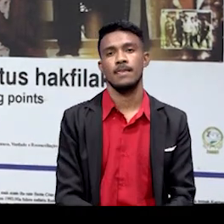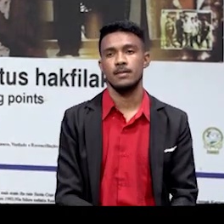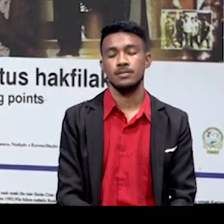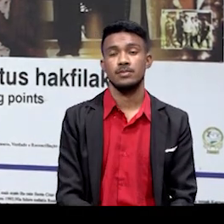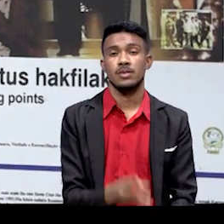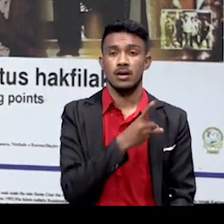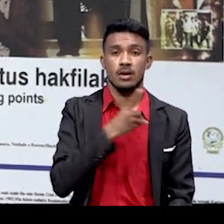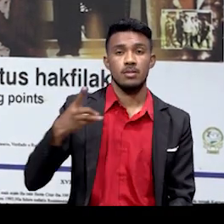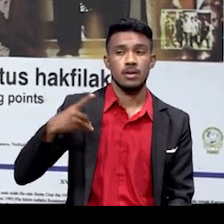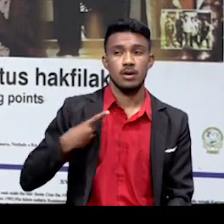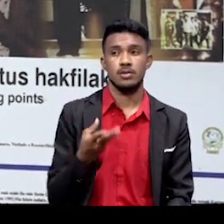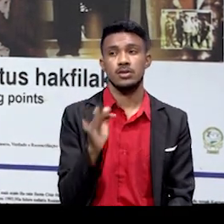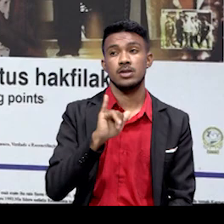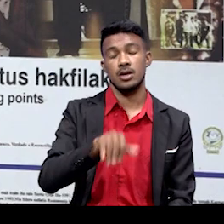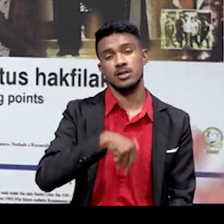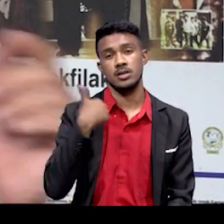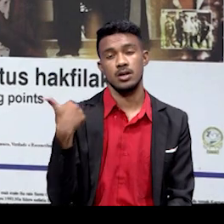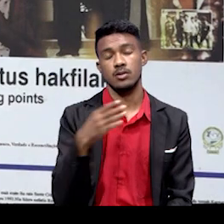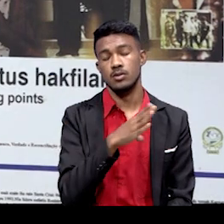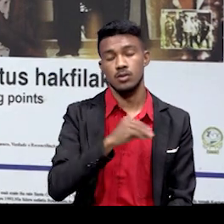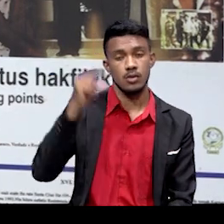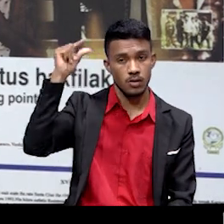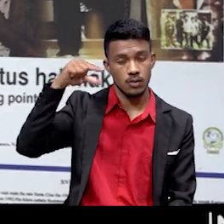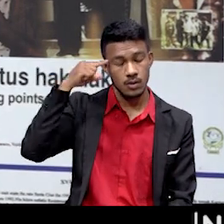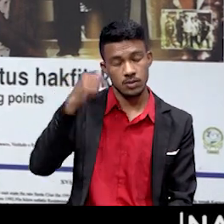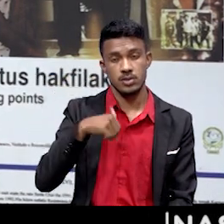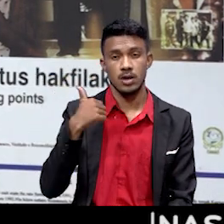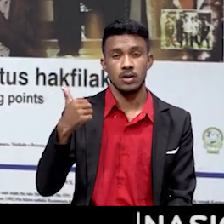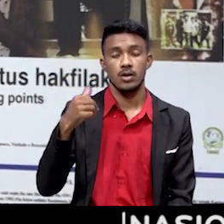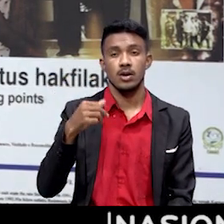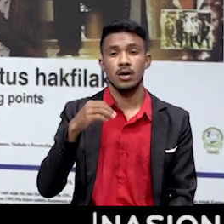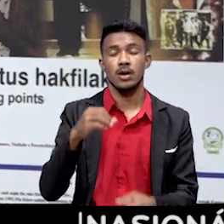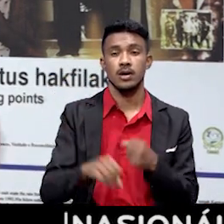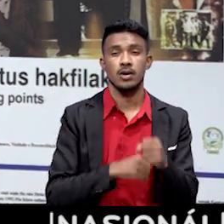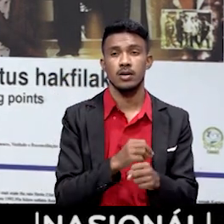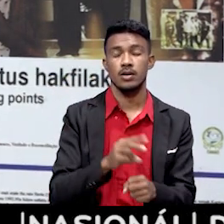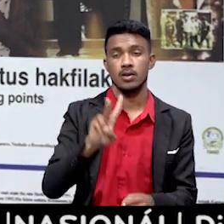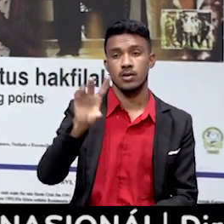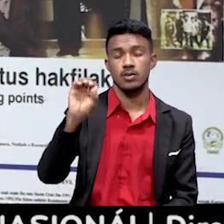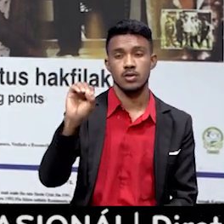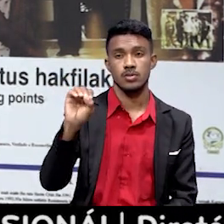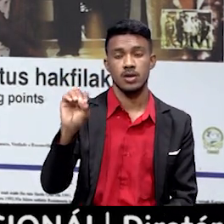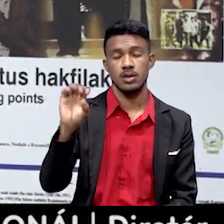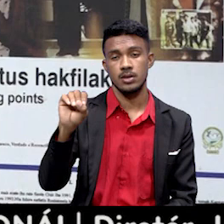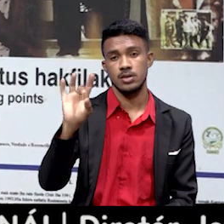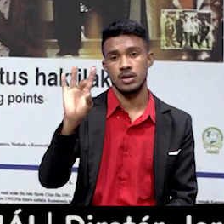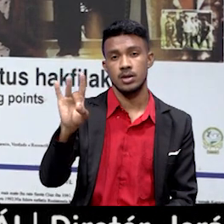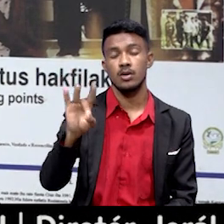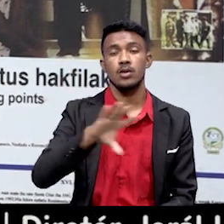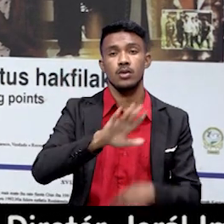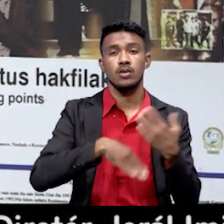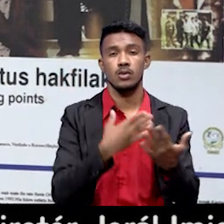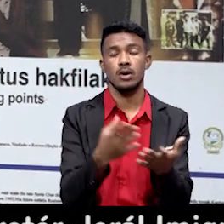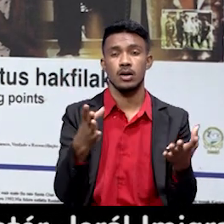deputado Zezelo governo de Zelo, mais de 2007, né? Pronto, botou a cara para não levar mudão.